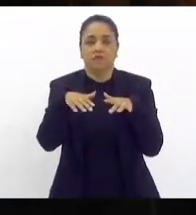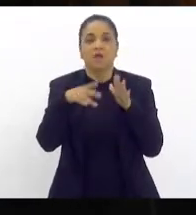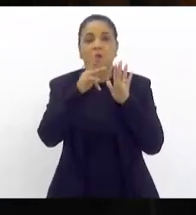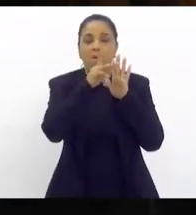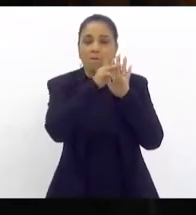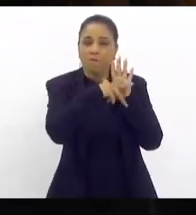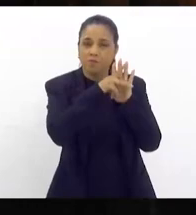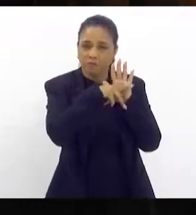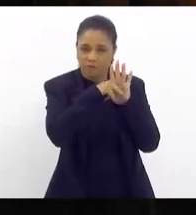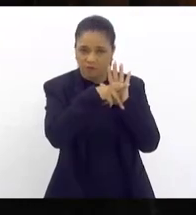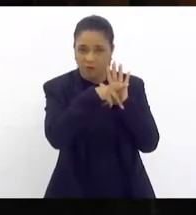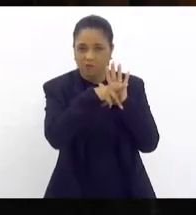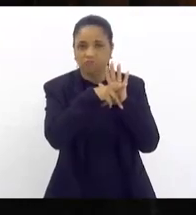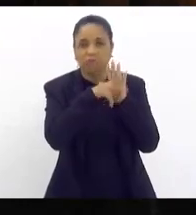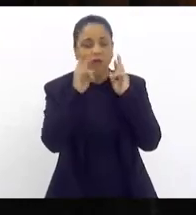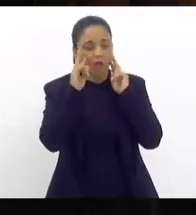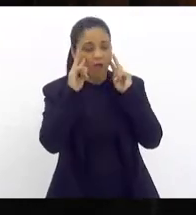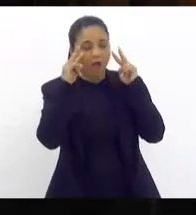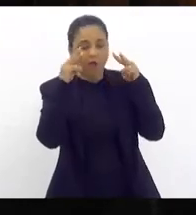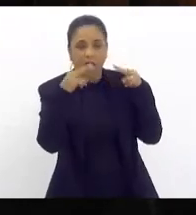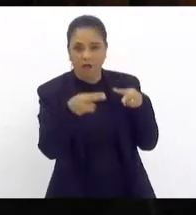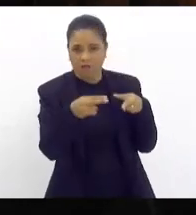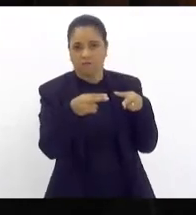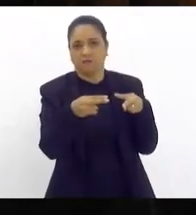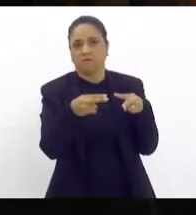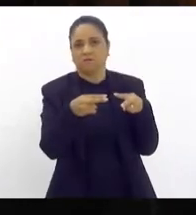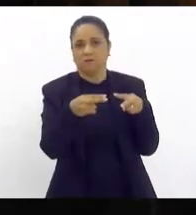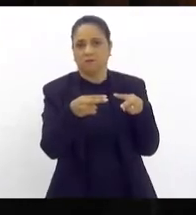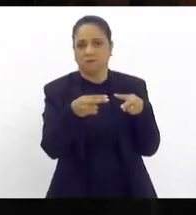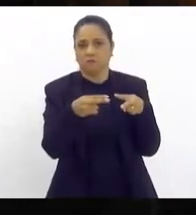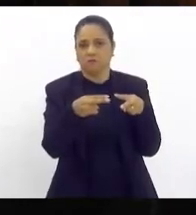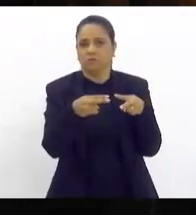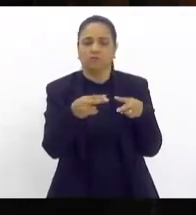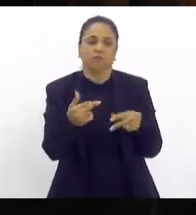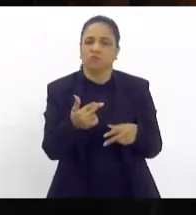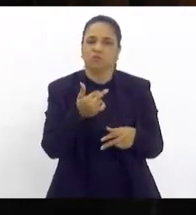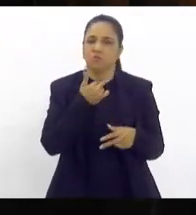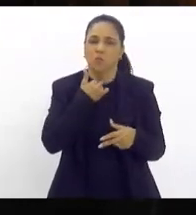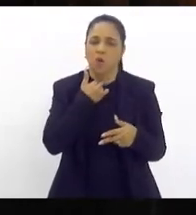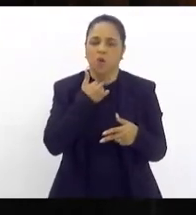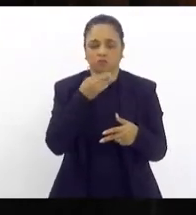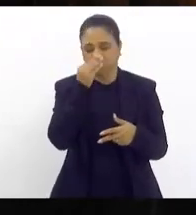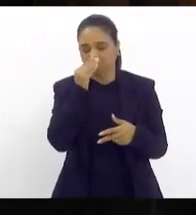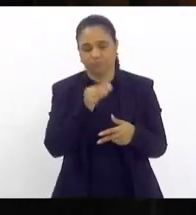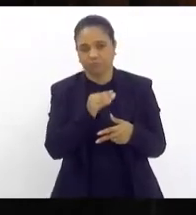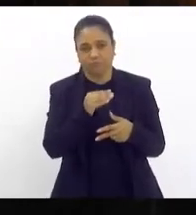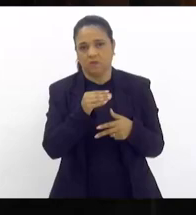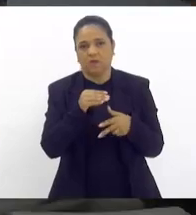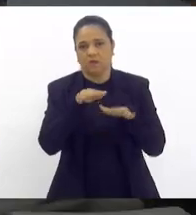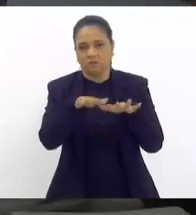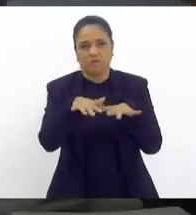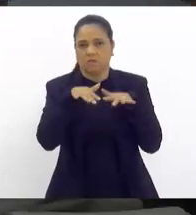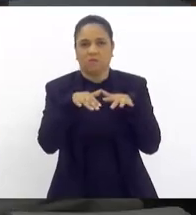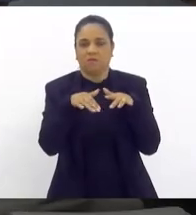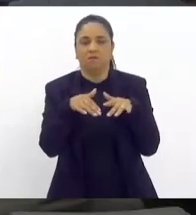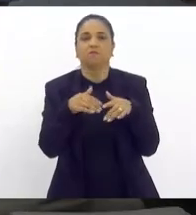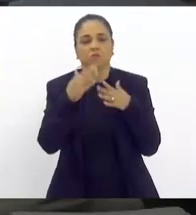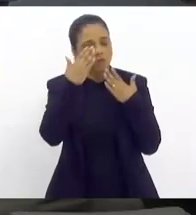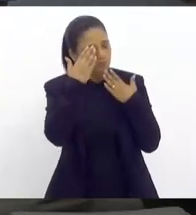que carece uma atenção maior que não dá para passar de qualquer maneira dentro dessa casa muito obrigada senhora Presidente